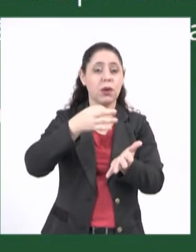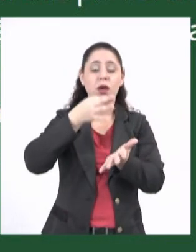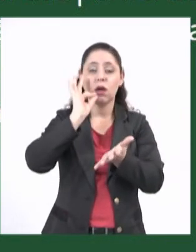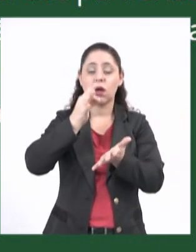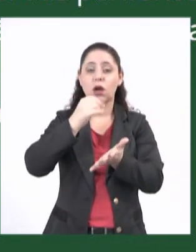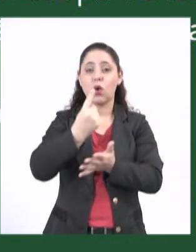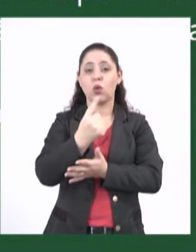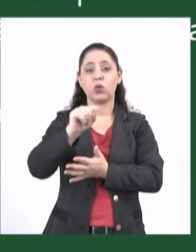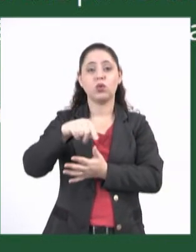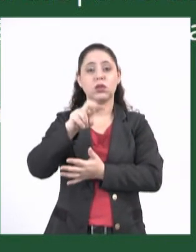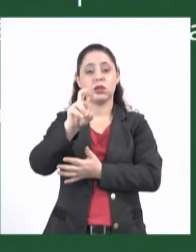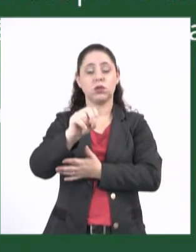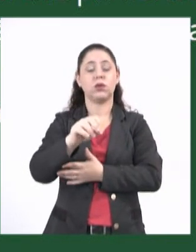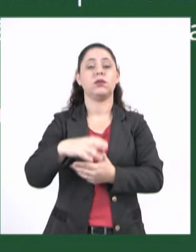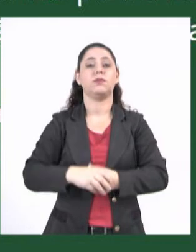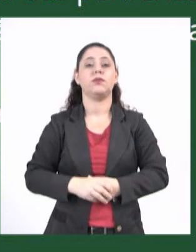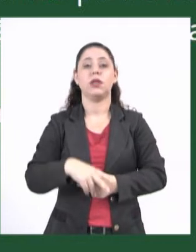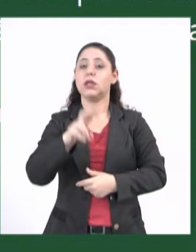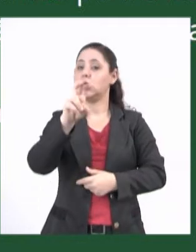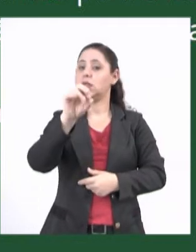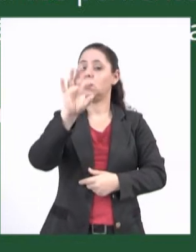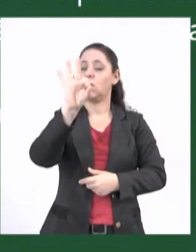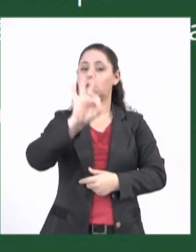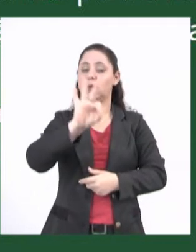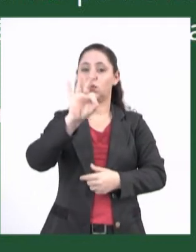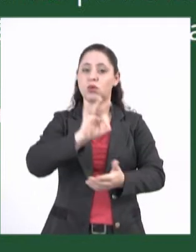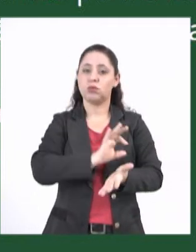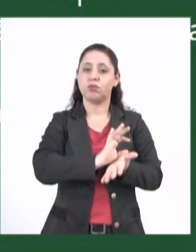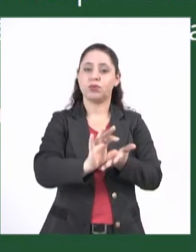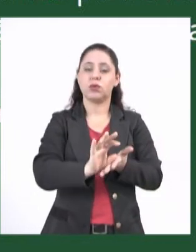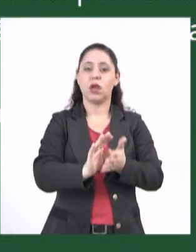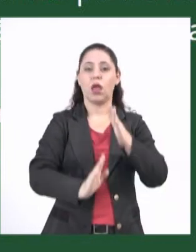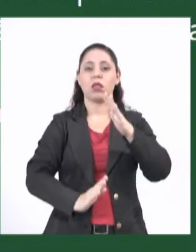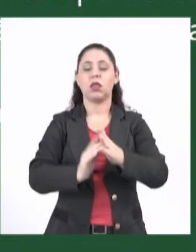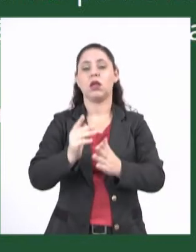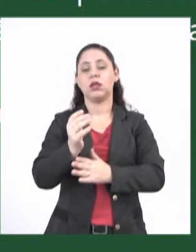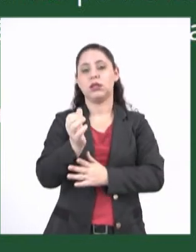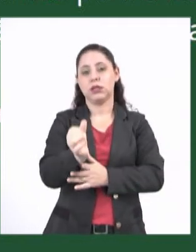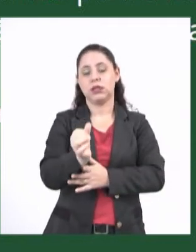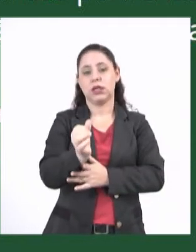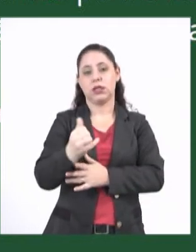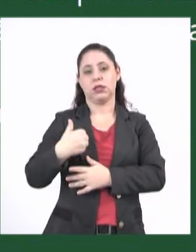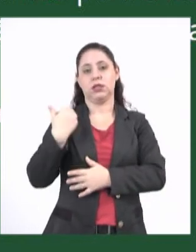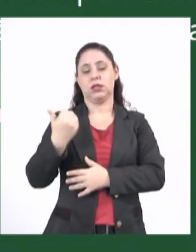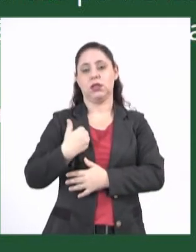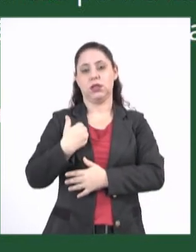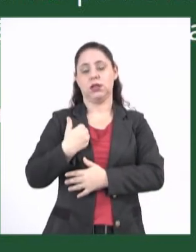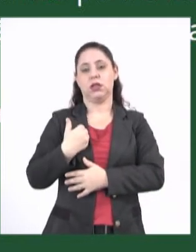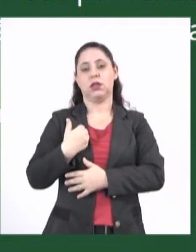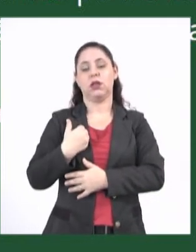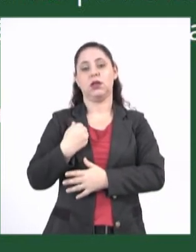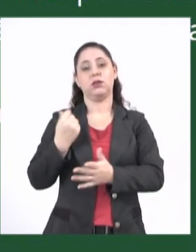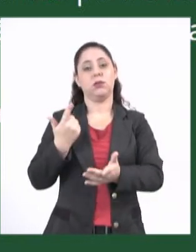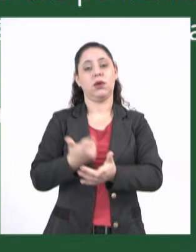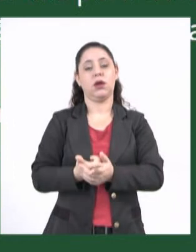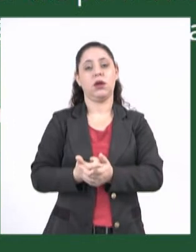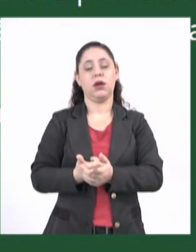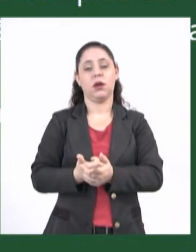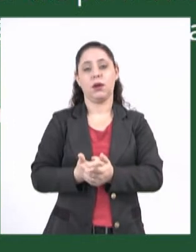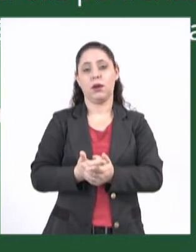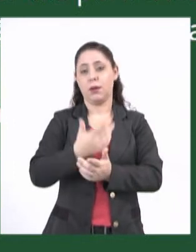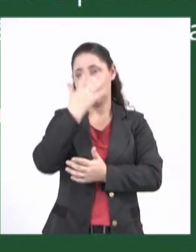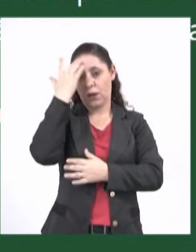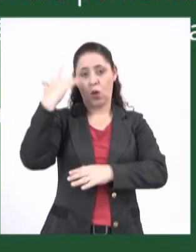de 50% desse valor, e com crianças até 6 anos sendo isentas desse pagamento, e pessoas em situação de